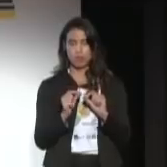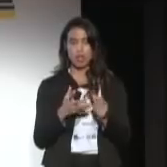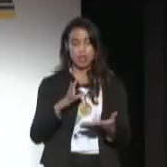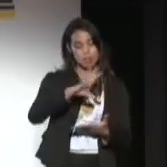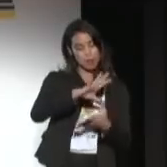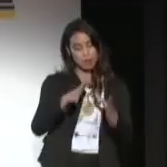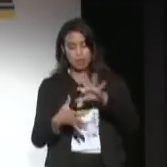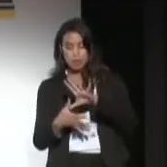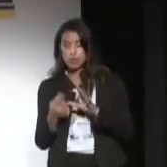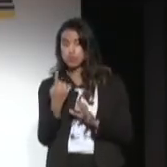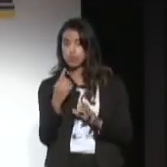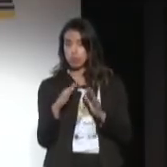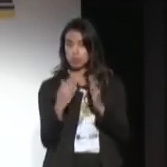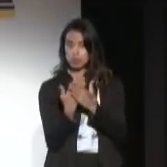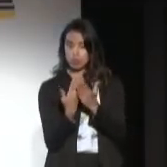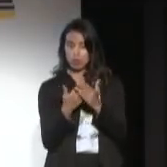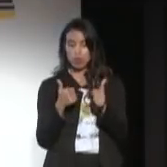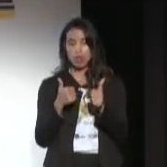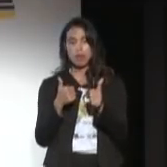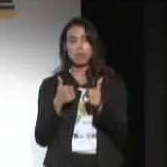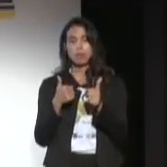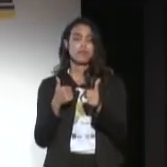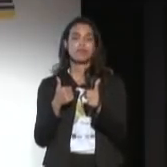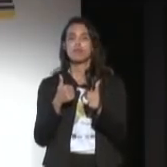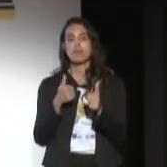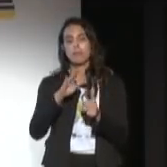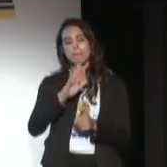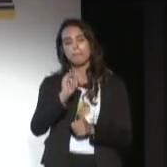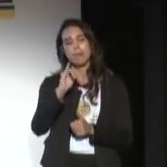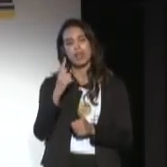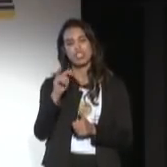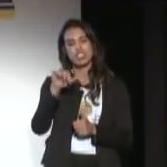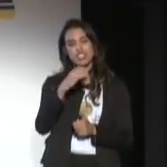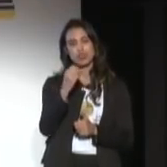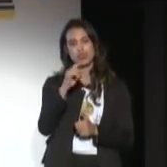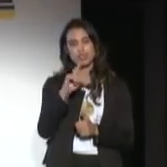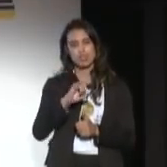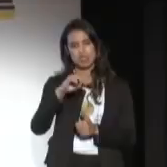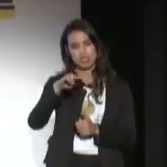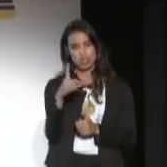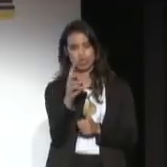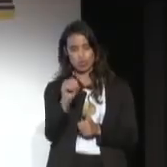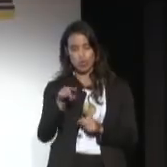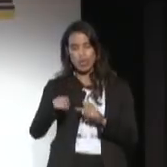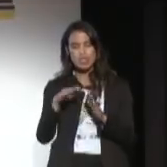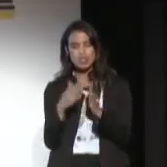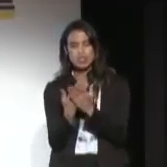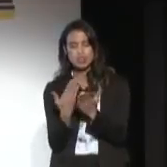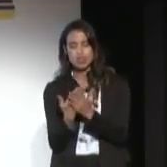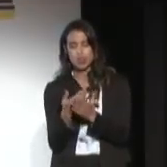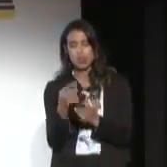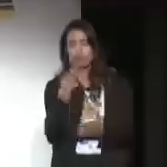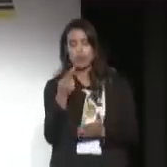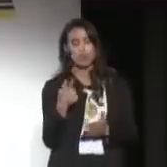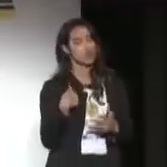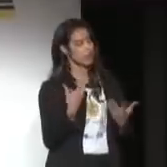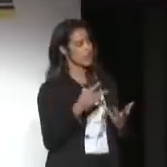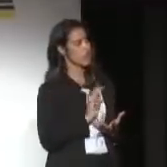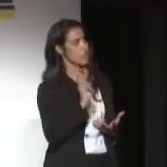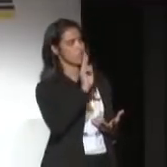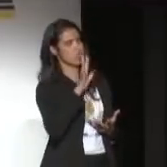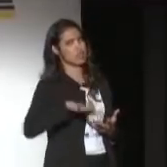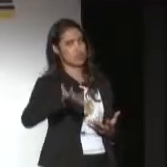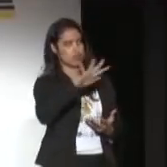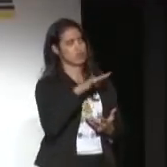aí tem um mapeamento de uma escola de uma comunidade quilombola chamada Baixãozinho. Então, essa escola, por exemplo, me diz, eu quero valorizar as pessoas